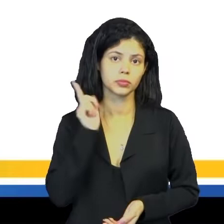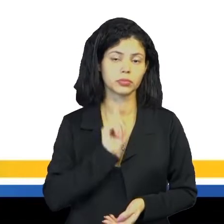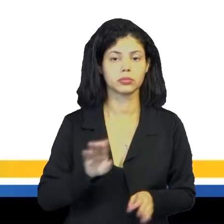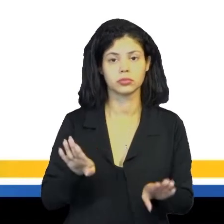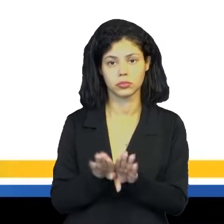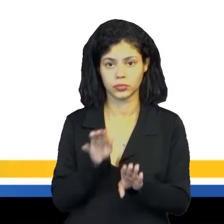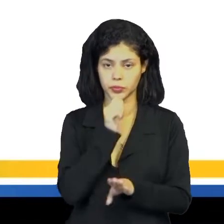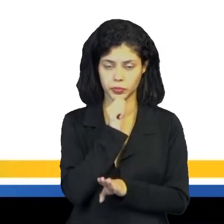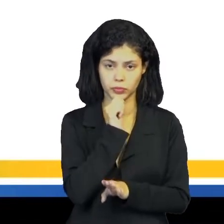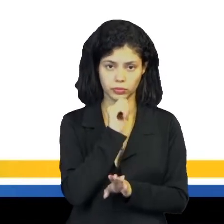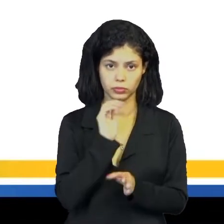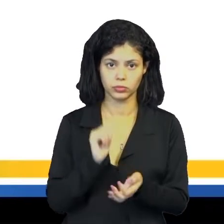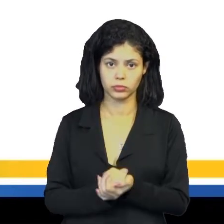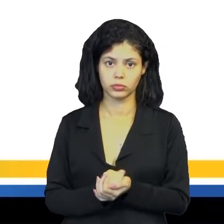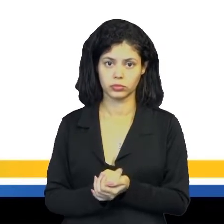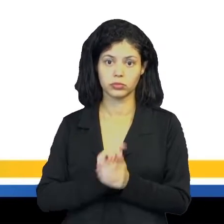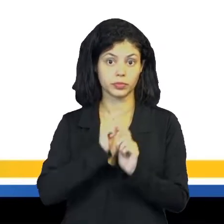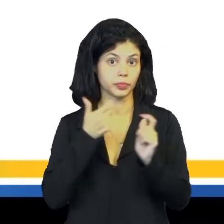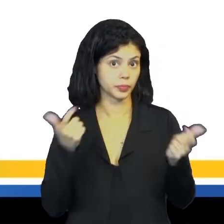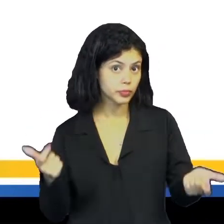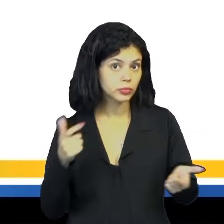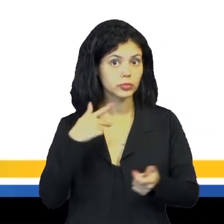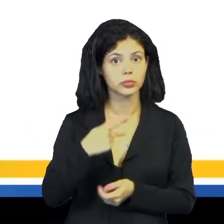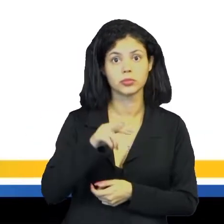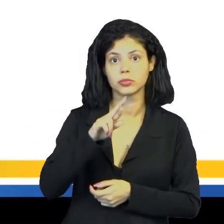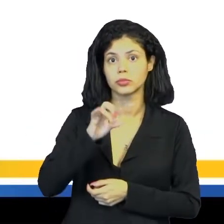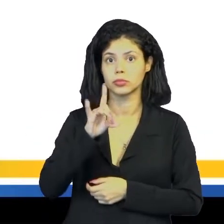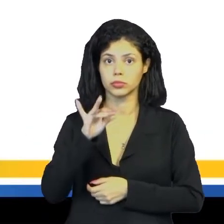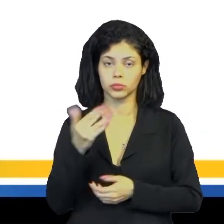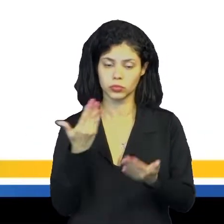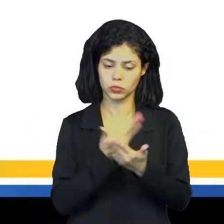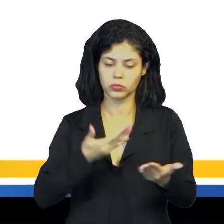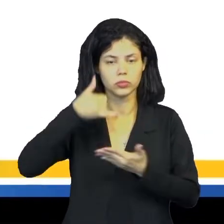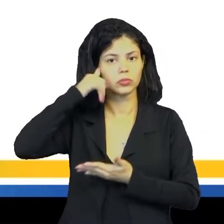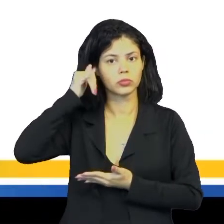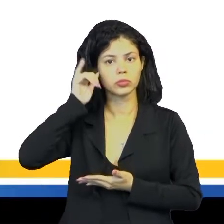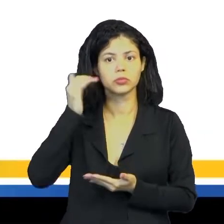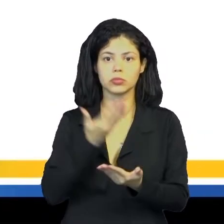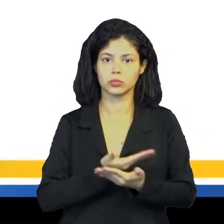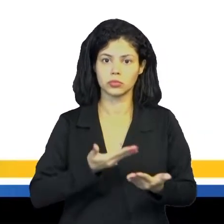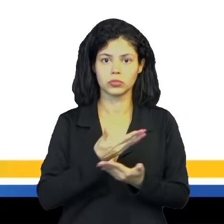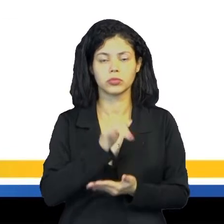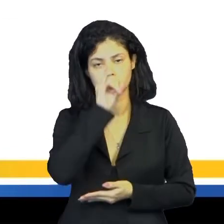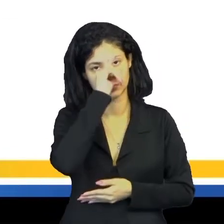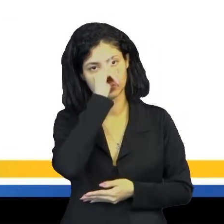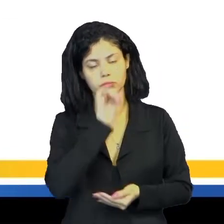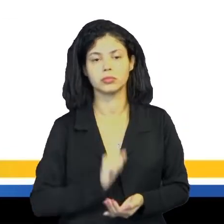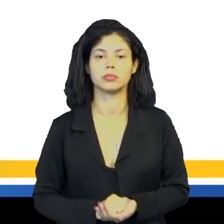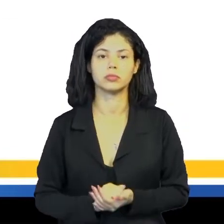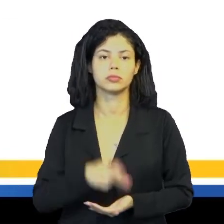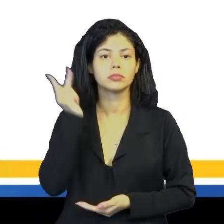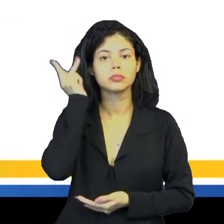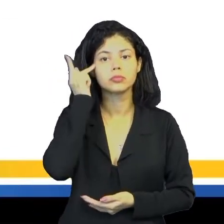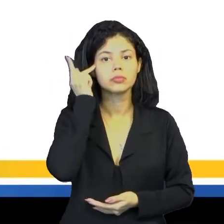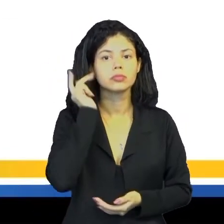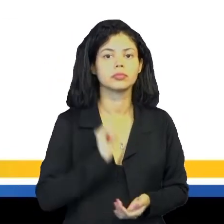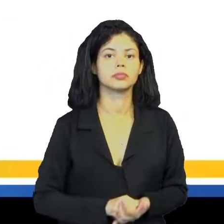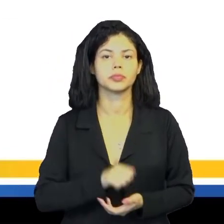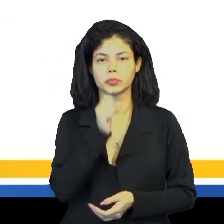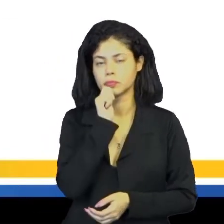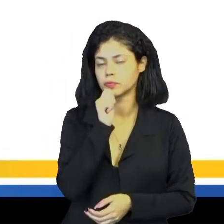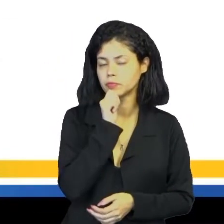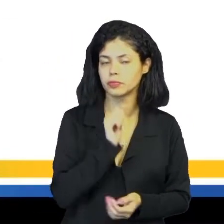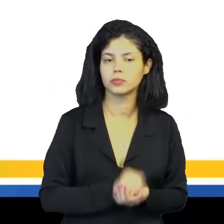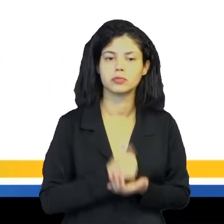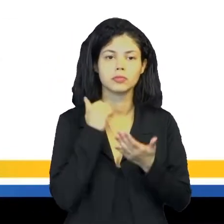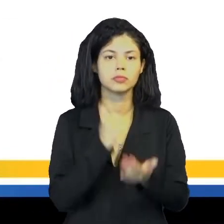era composto ali por grandes pecuaristas, produtores leiteiros, e São Paulo, ou que eram